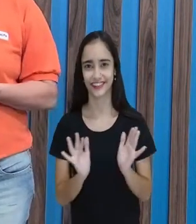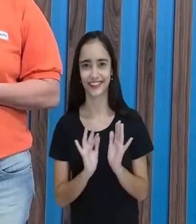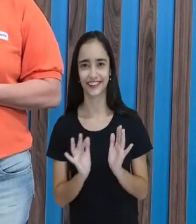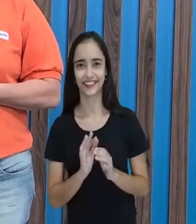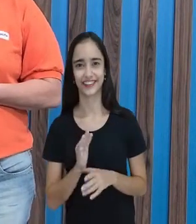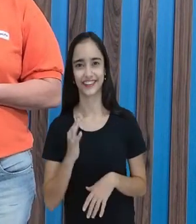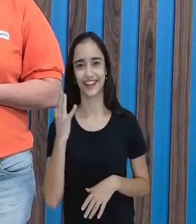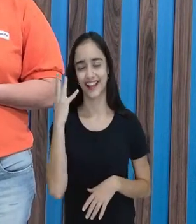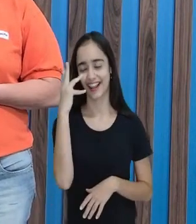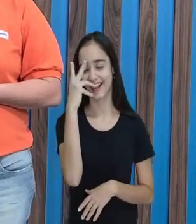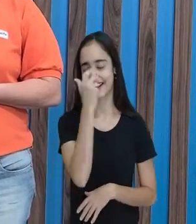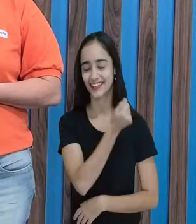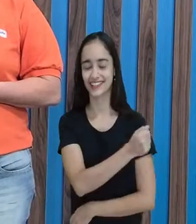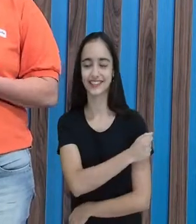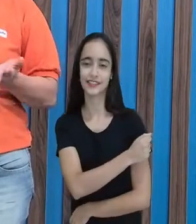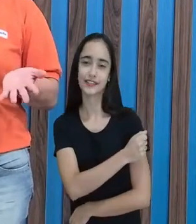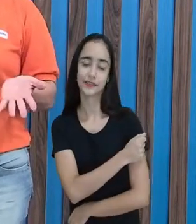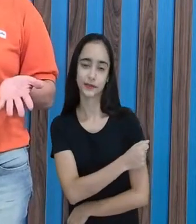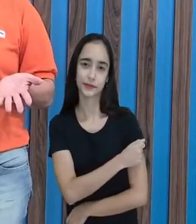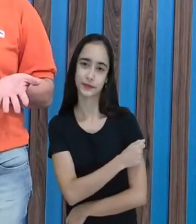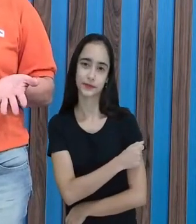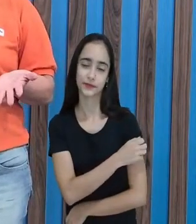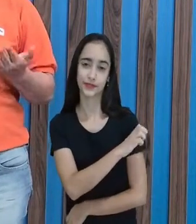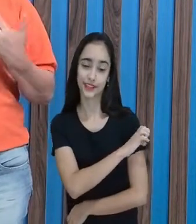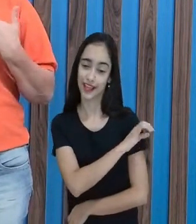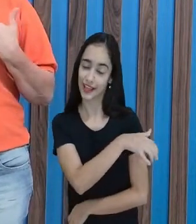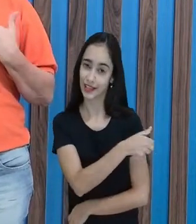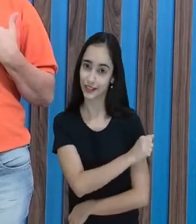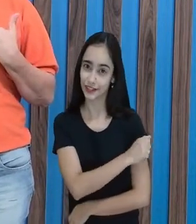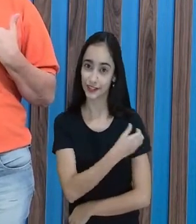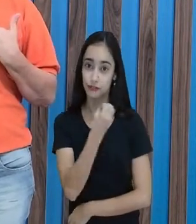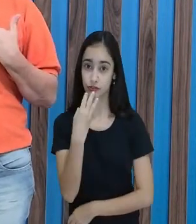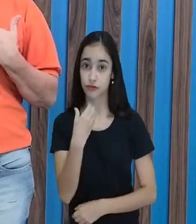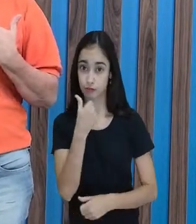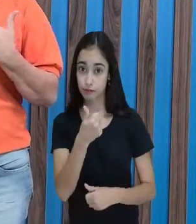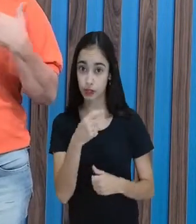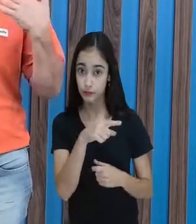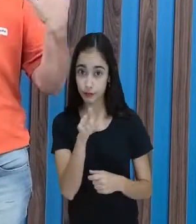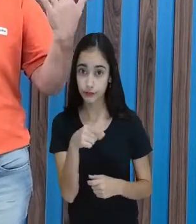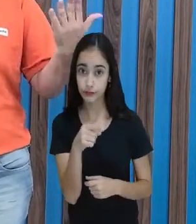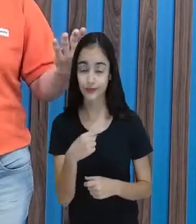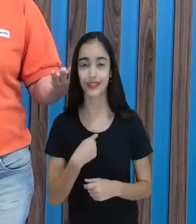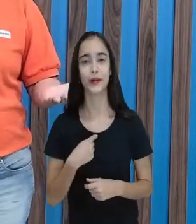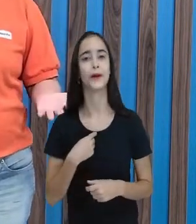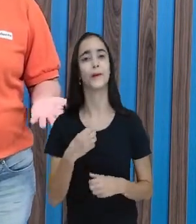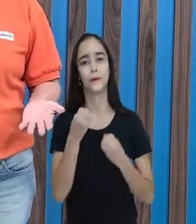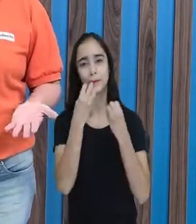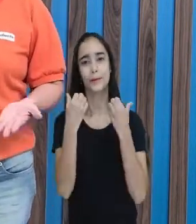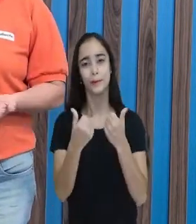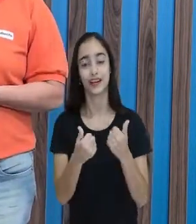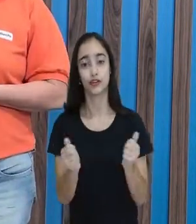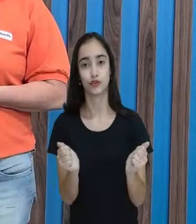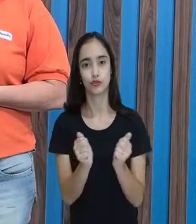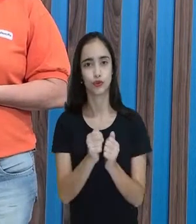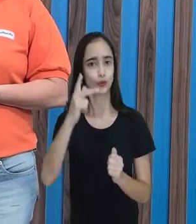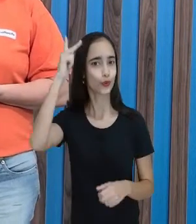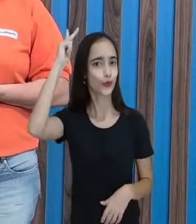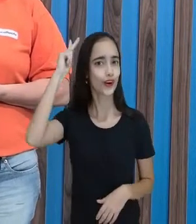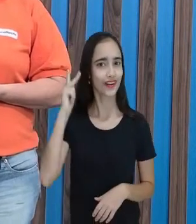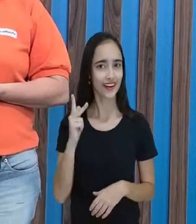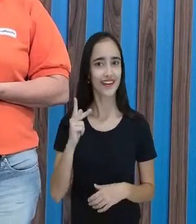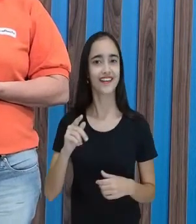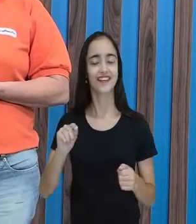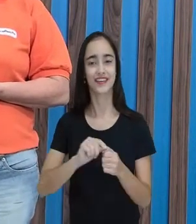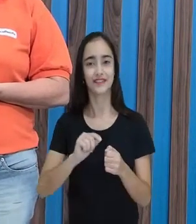gente linda da EJA, vocês estão bem? Eu estou ótima. Estou aqui com Karen, que está fazendo a